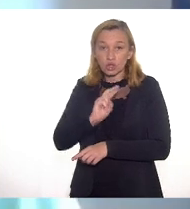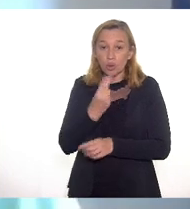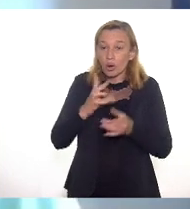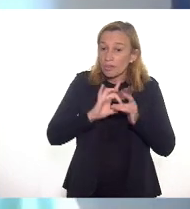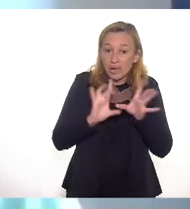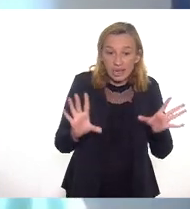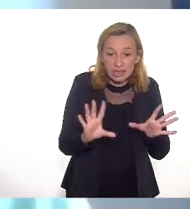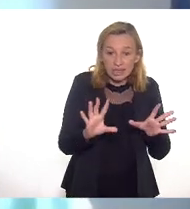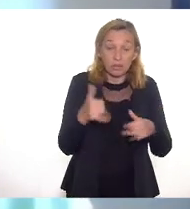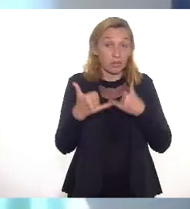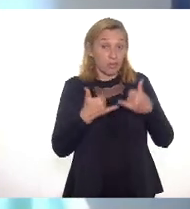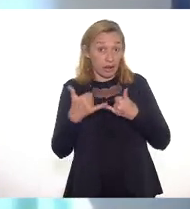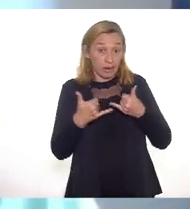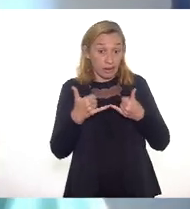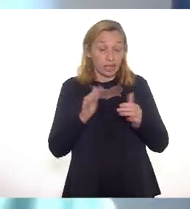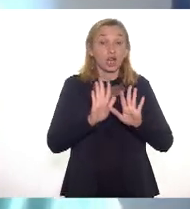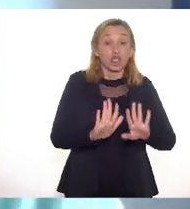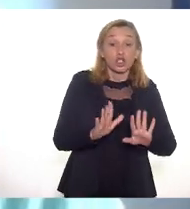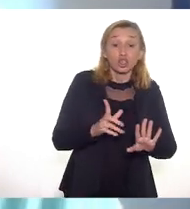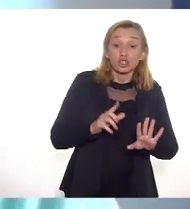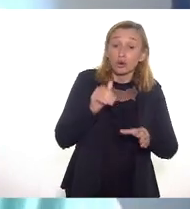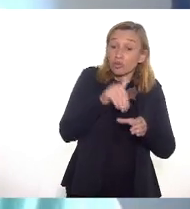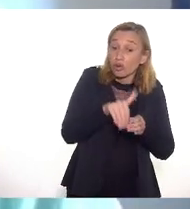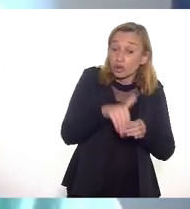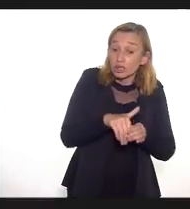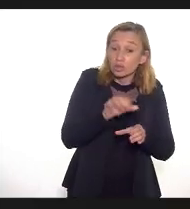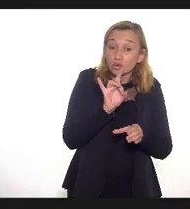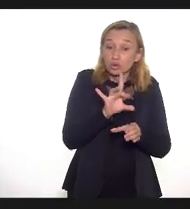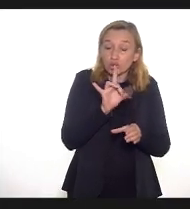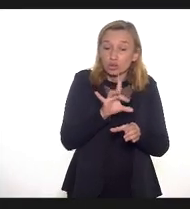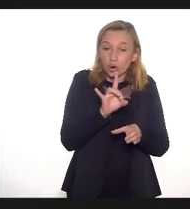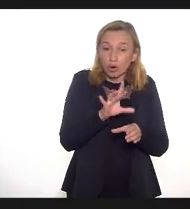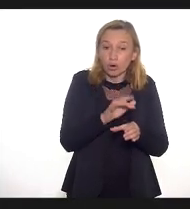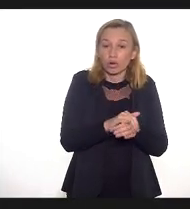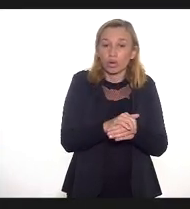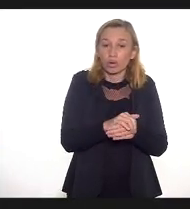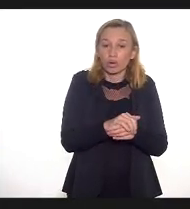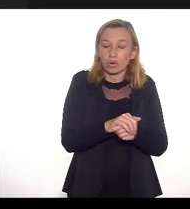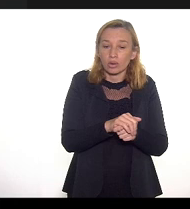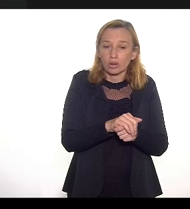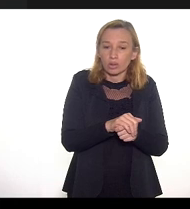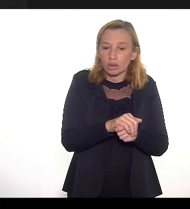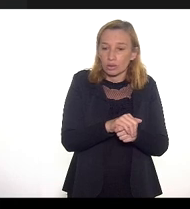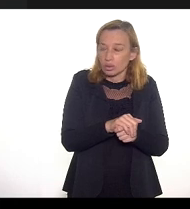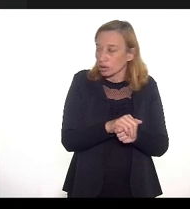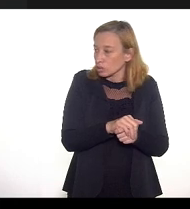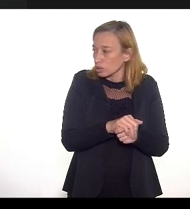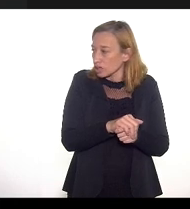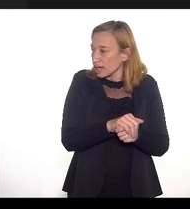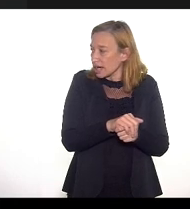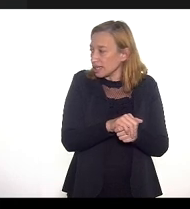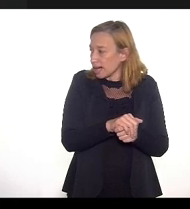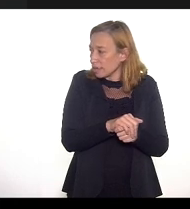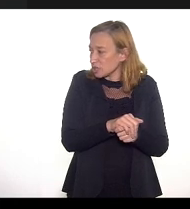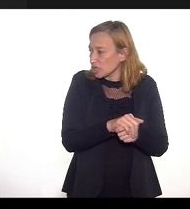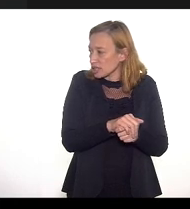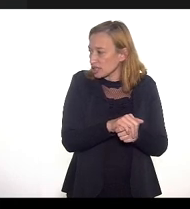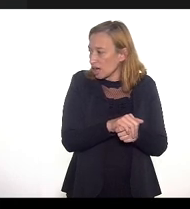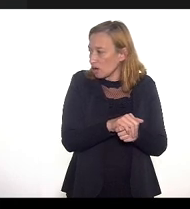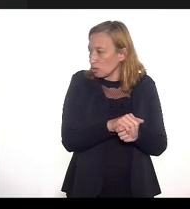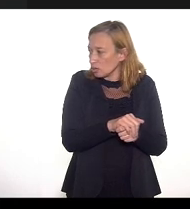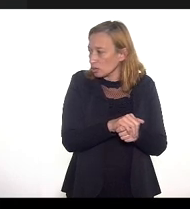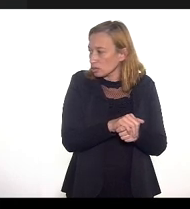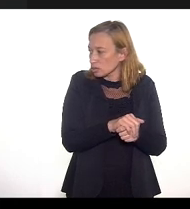cannabis recreativa. A gente está votando se uma determinada associação... Está aberto, Rodrigo, por favor. Está